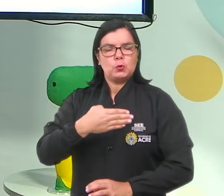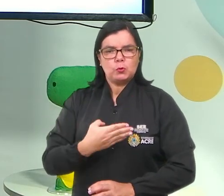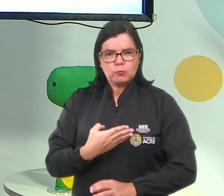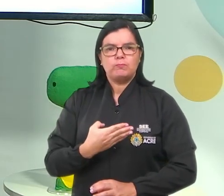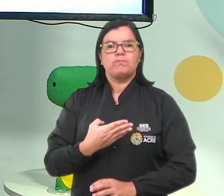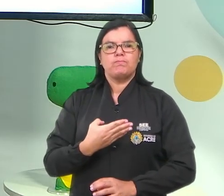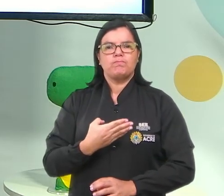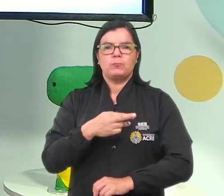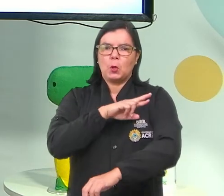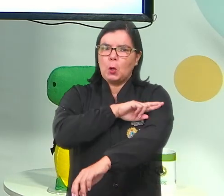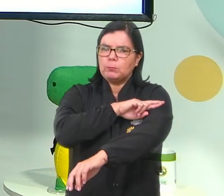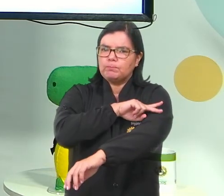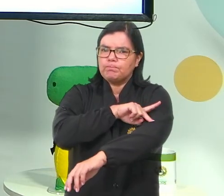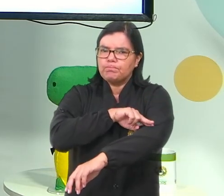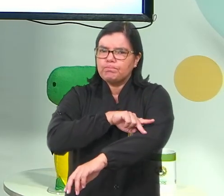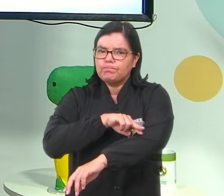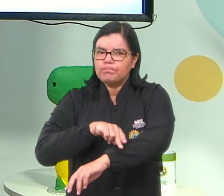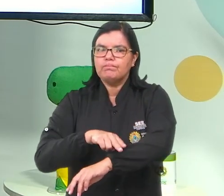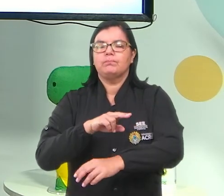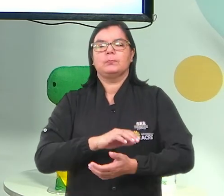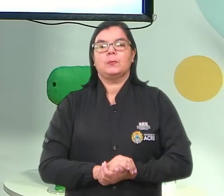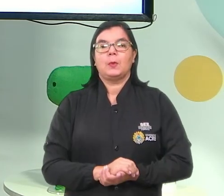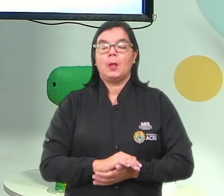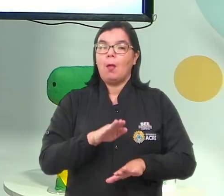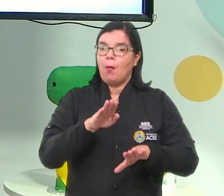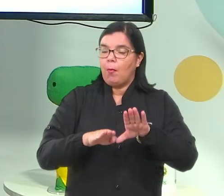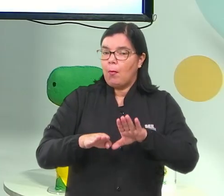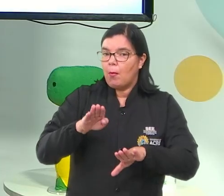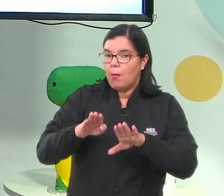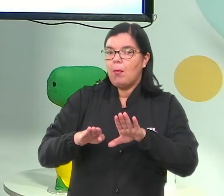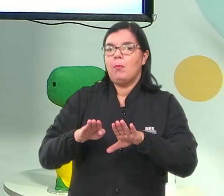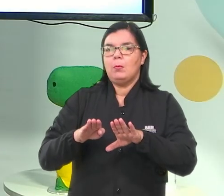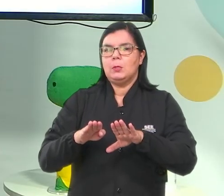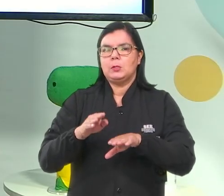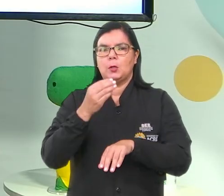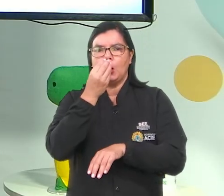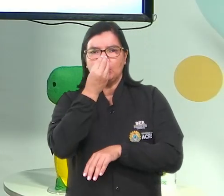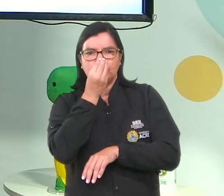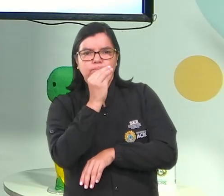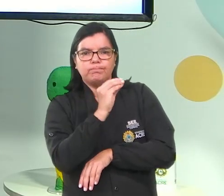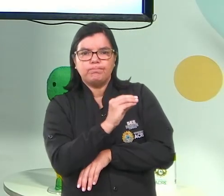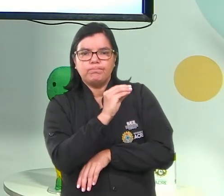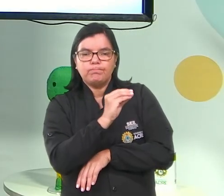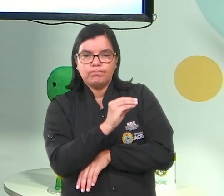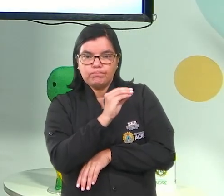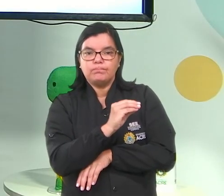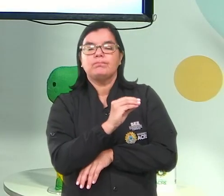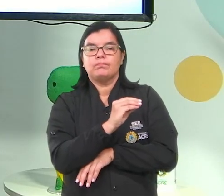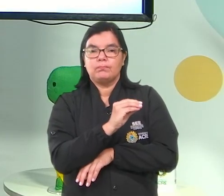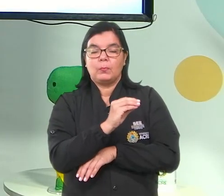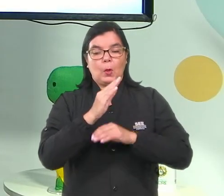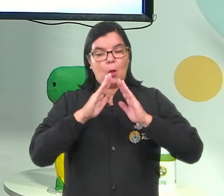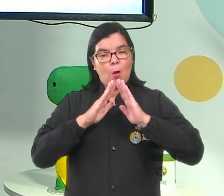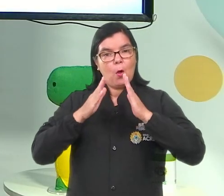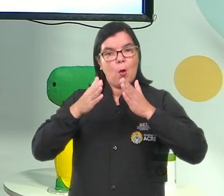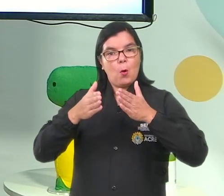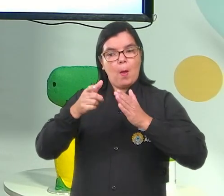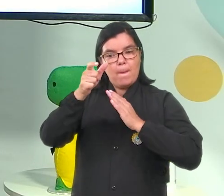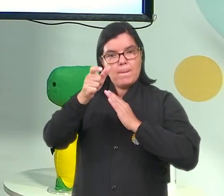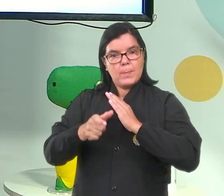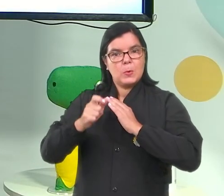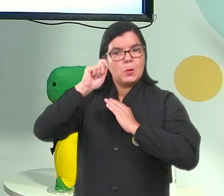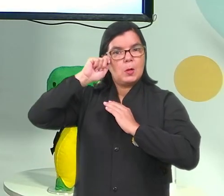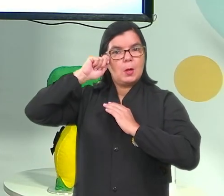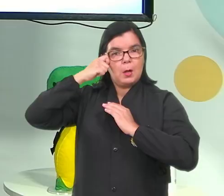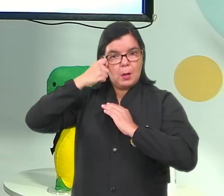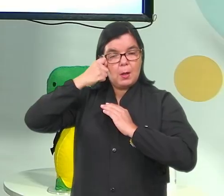absolutamente racistas. E em relação a essa discriminação voltado à pessoa